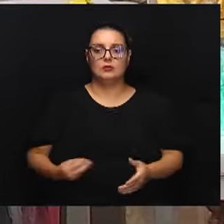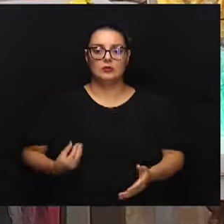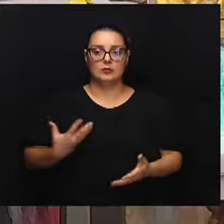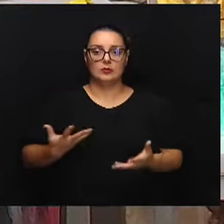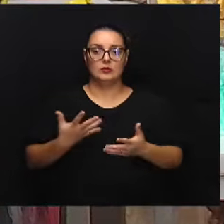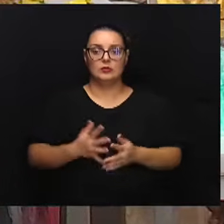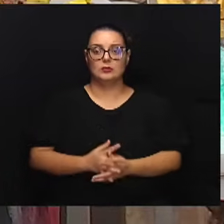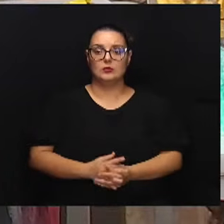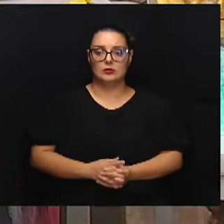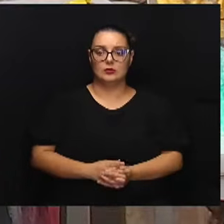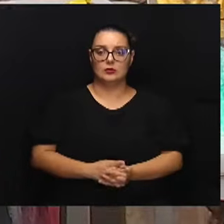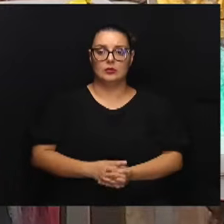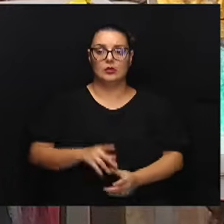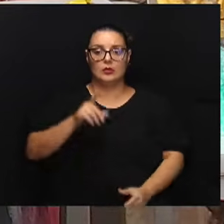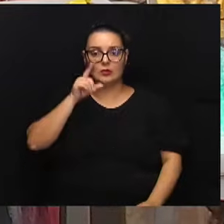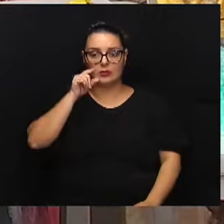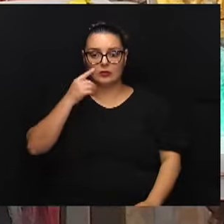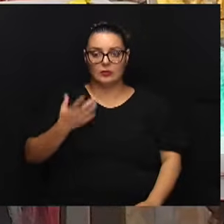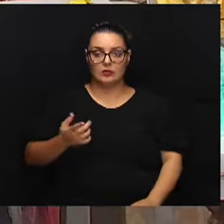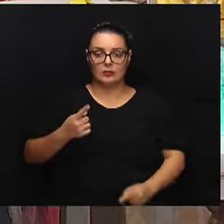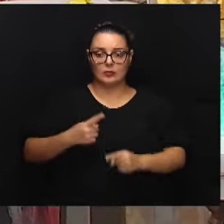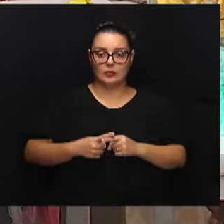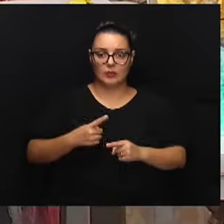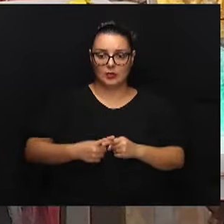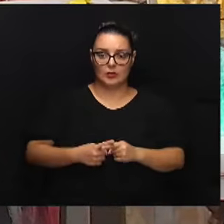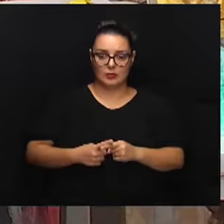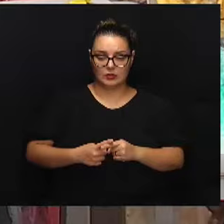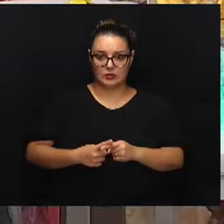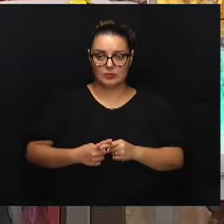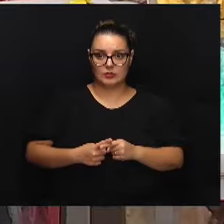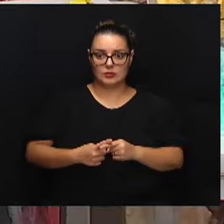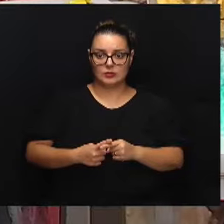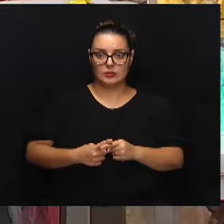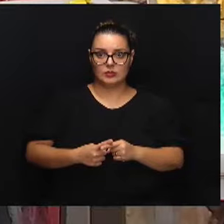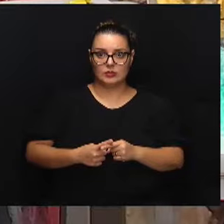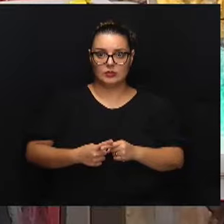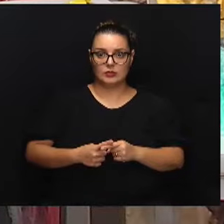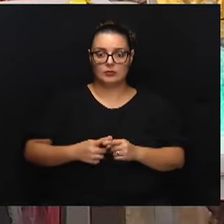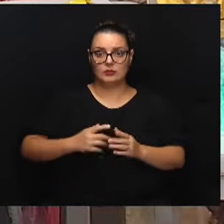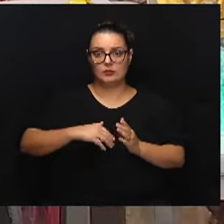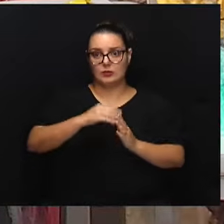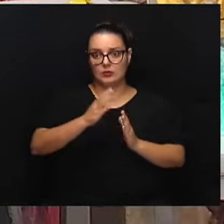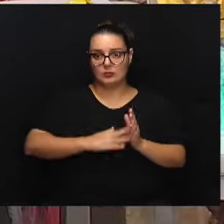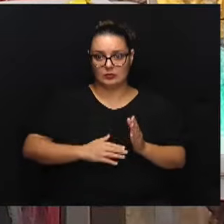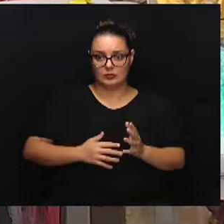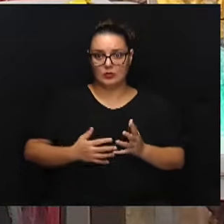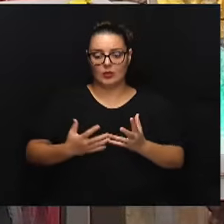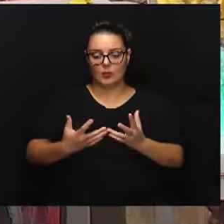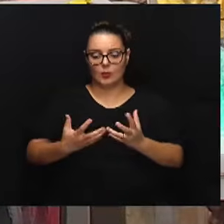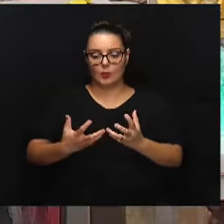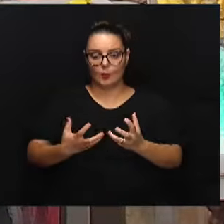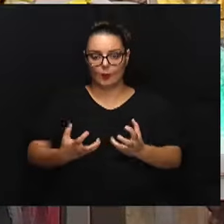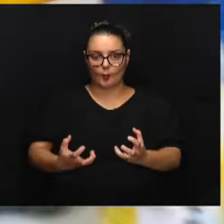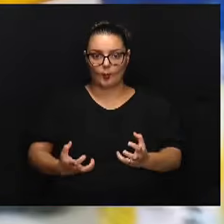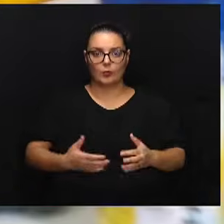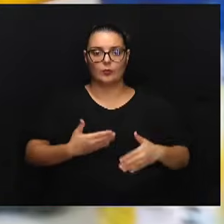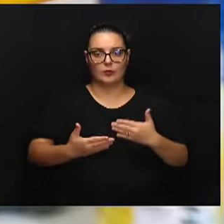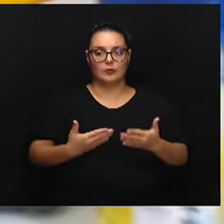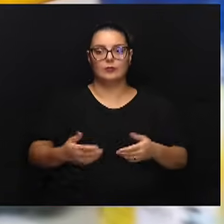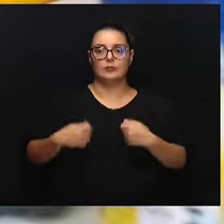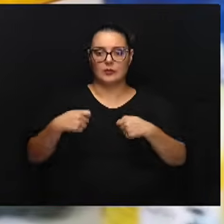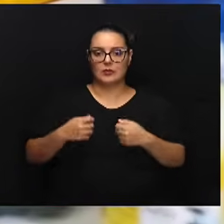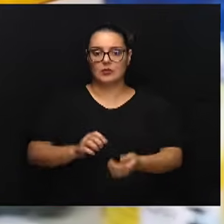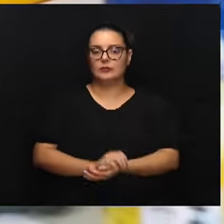ao nosso pássaro. Porque a gente vai pintar aqui em cima ainda, porém a gente tem que esperar o processo de secagem. Sim.